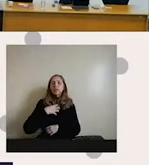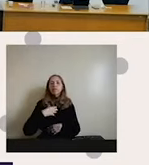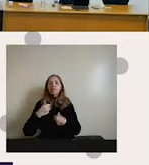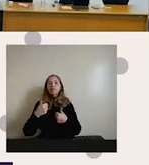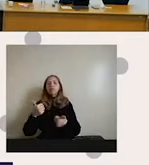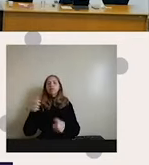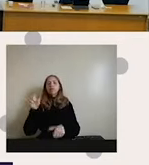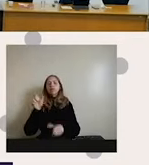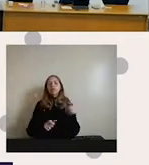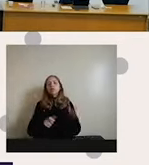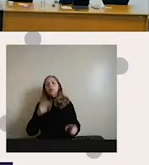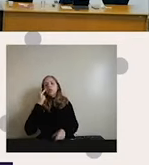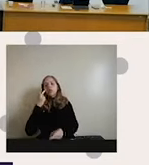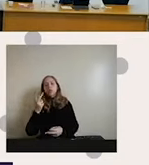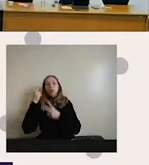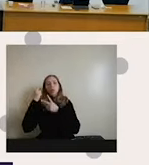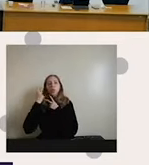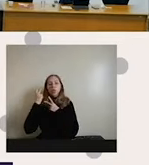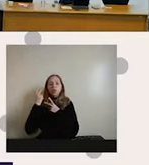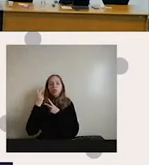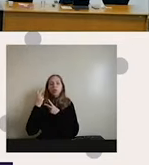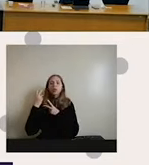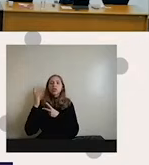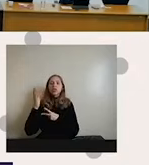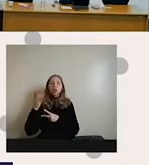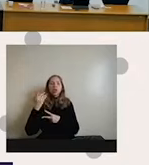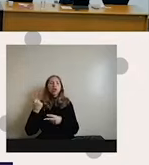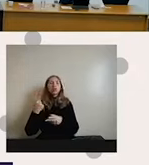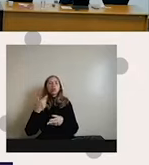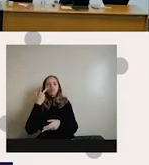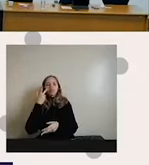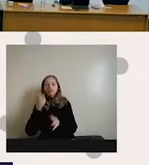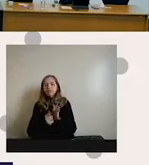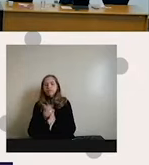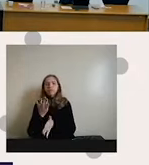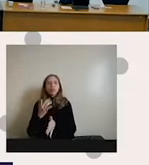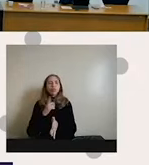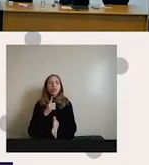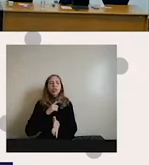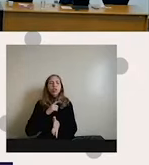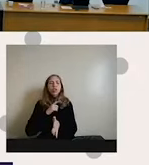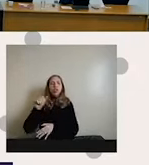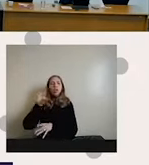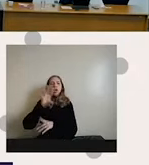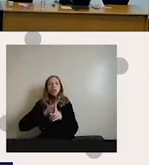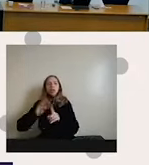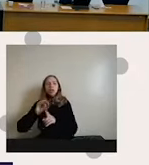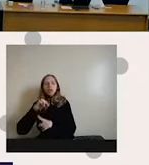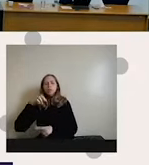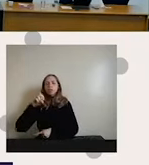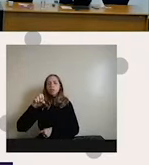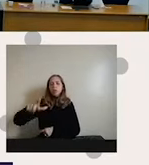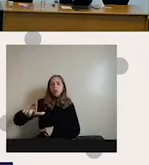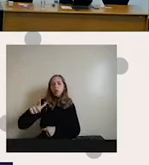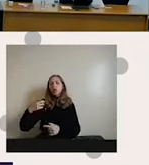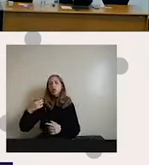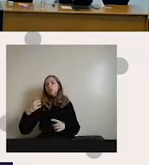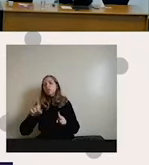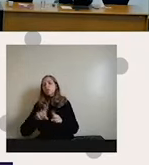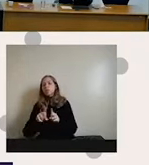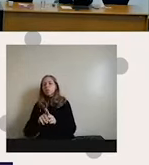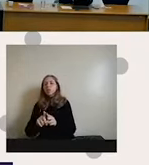ontem, exaustivamente, as longas jornadas, o assédio moral e sexual, abuso de poder e gestão autoritária, metas